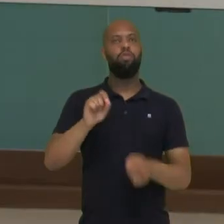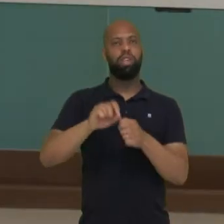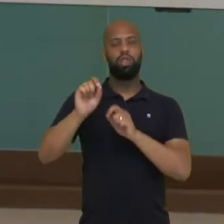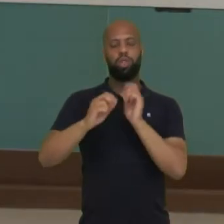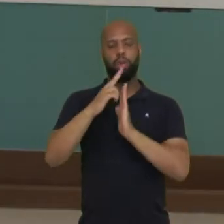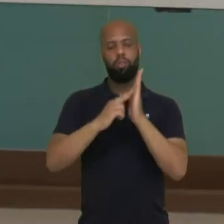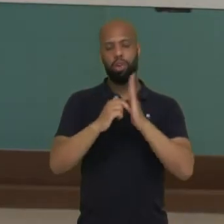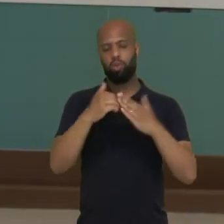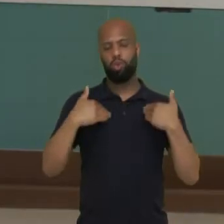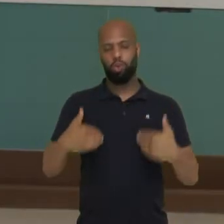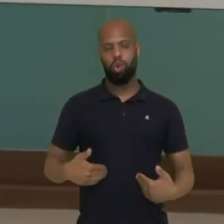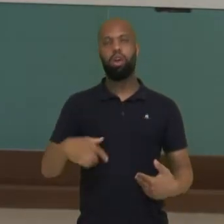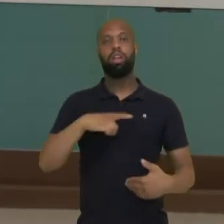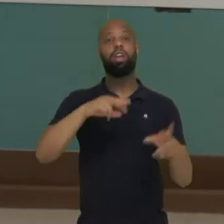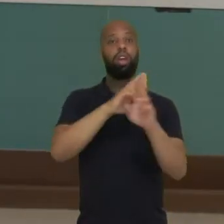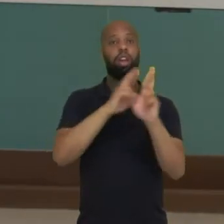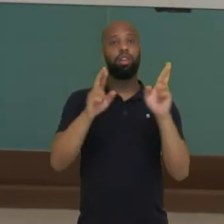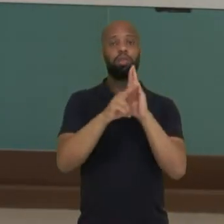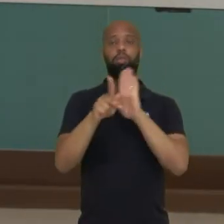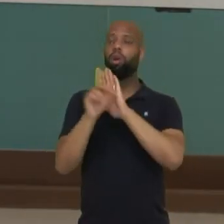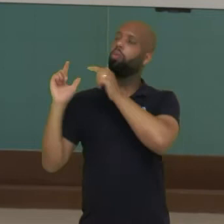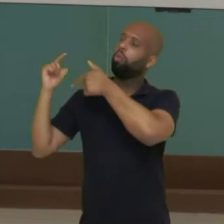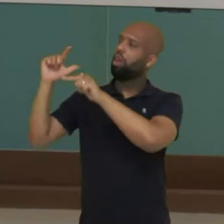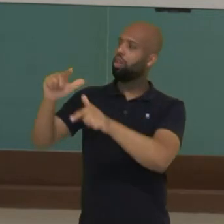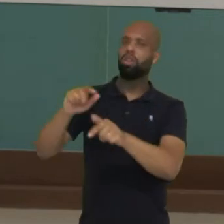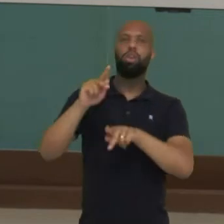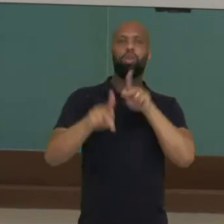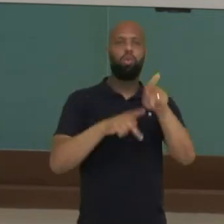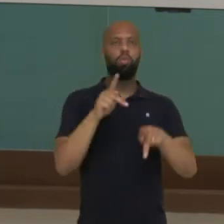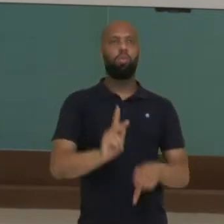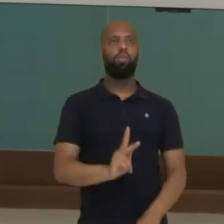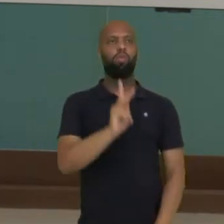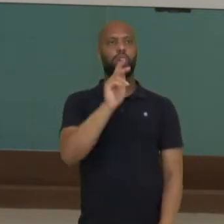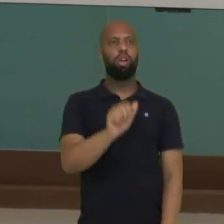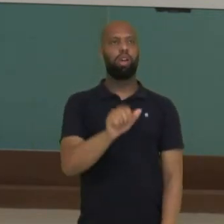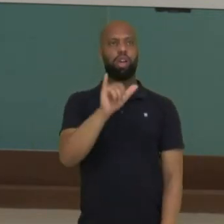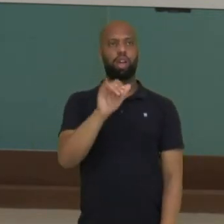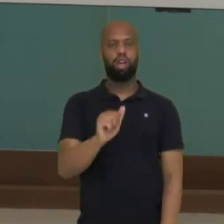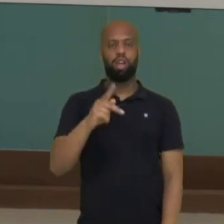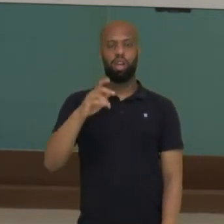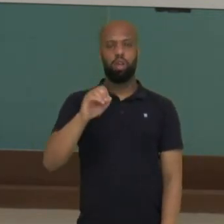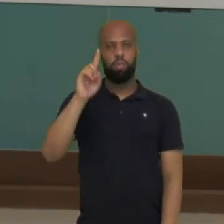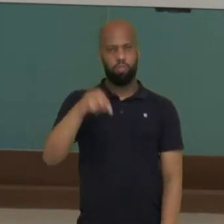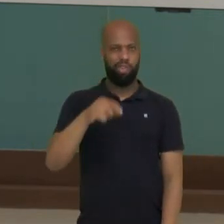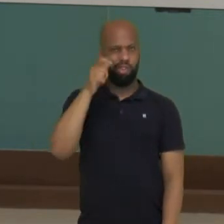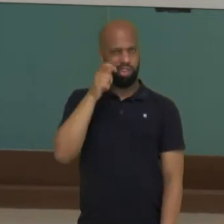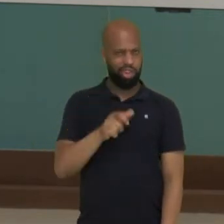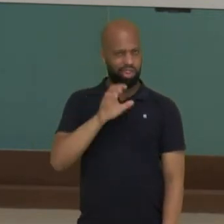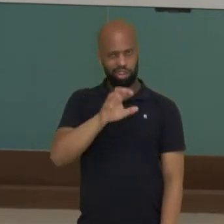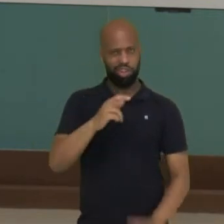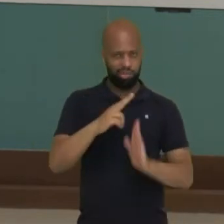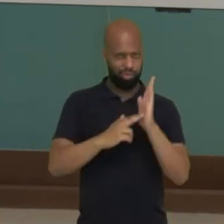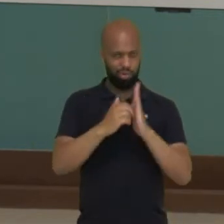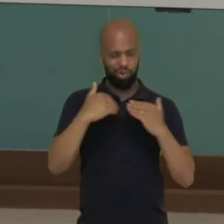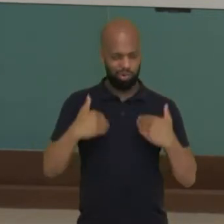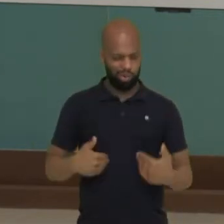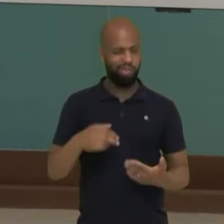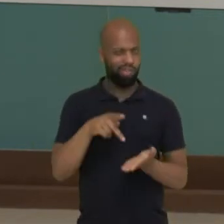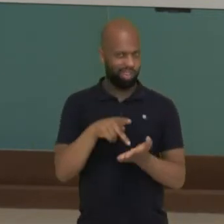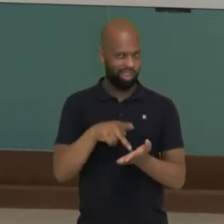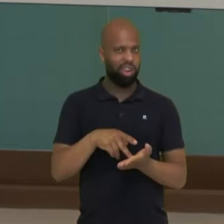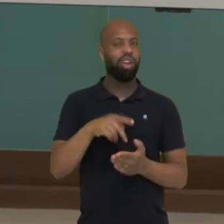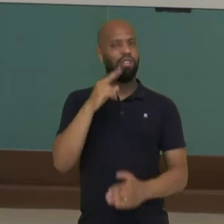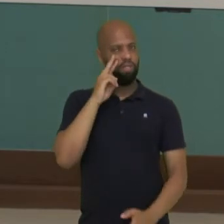geometria ligada à tradição dos povos Kayapó. Bem interessante essas questões das pinturas corporais. A gente vê